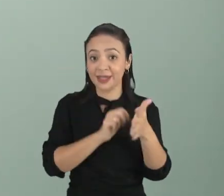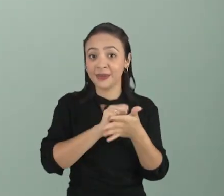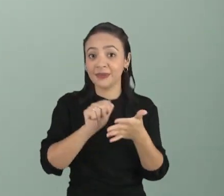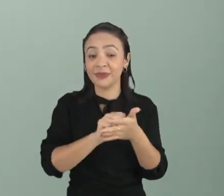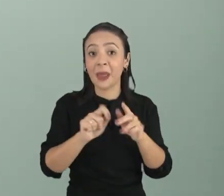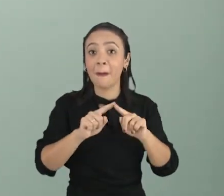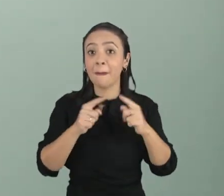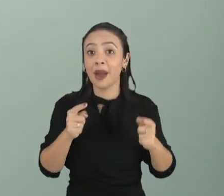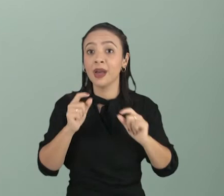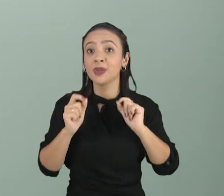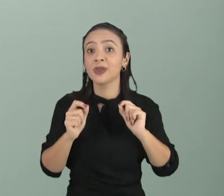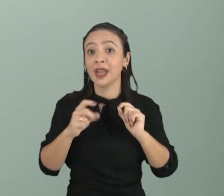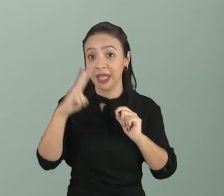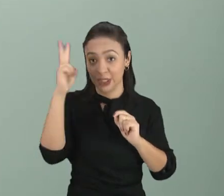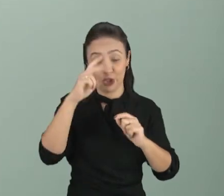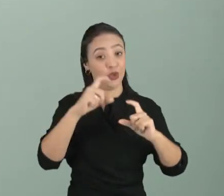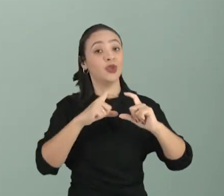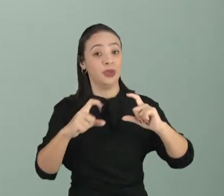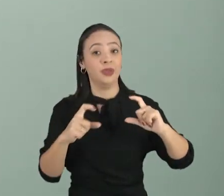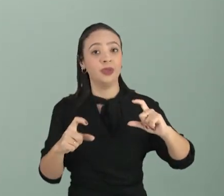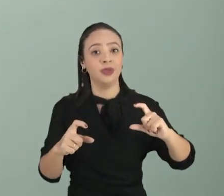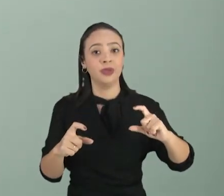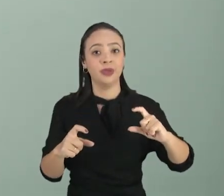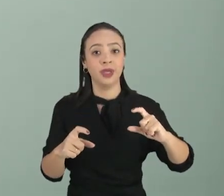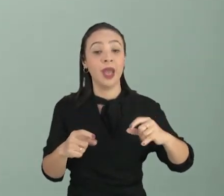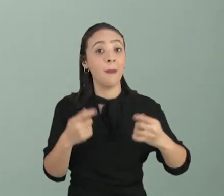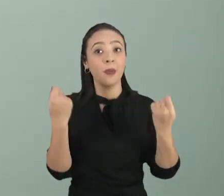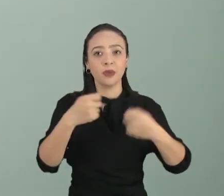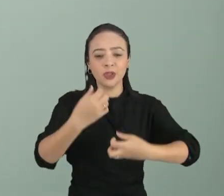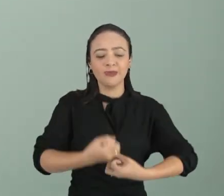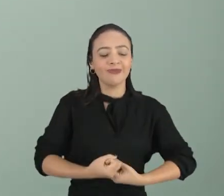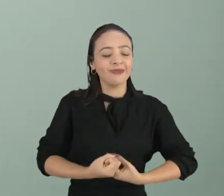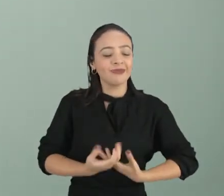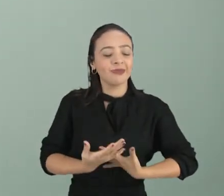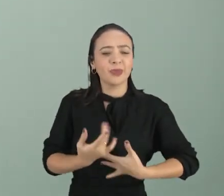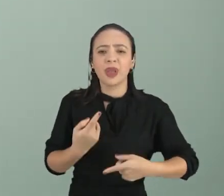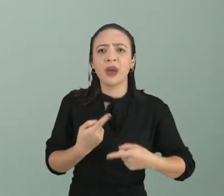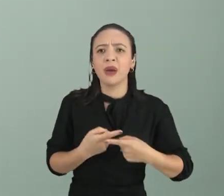mas as histórias em quadrinhos, elas fluem. Por que isso